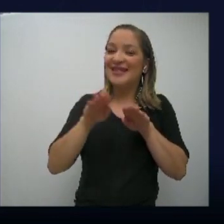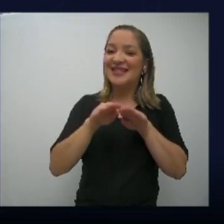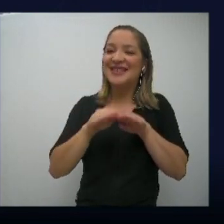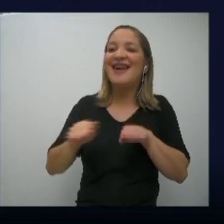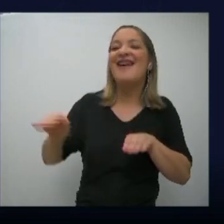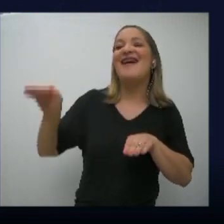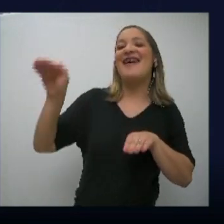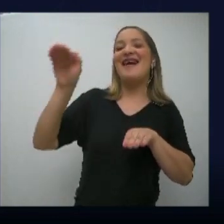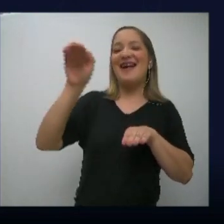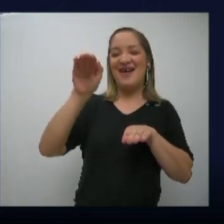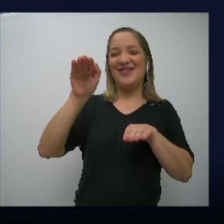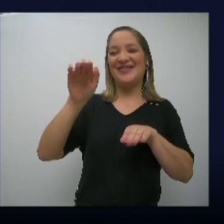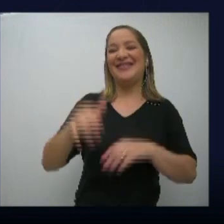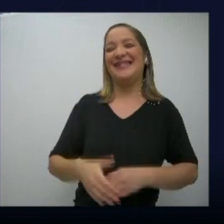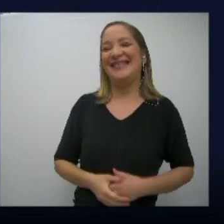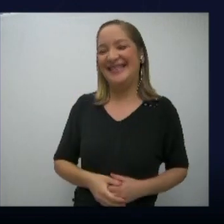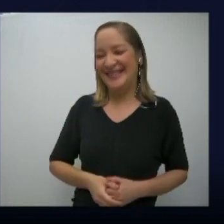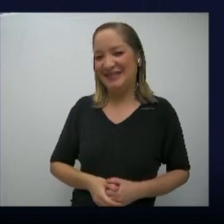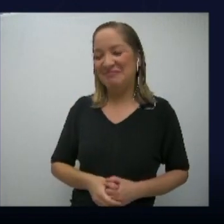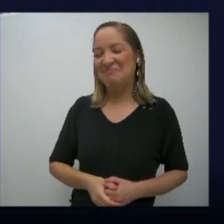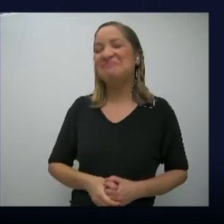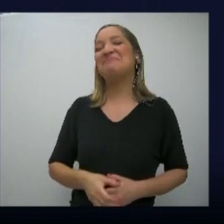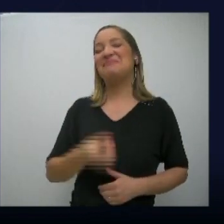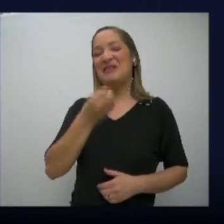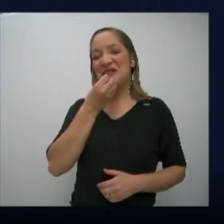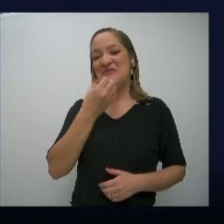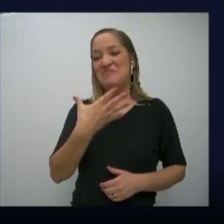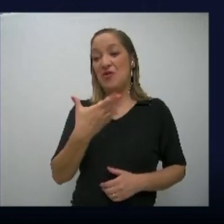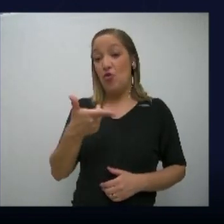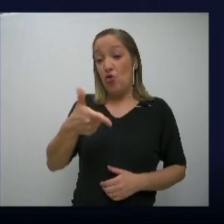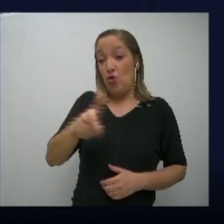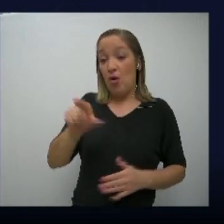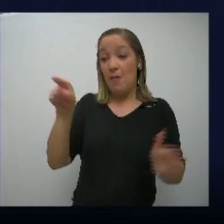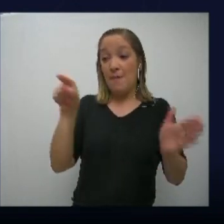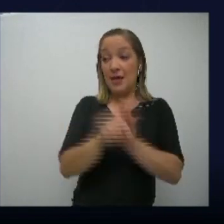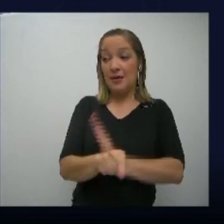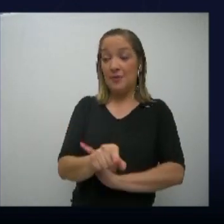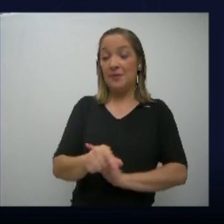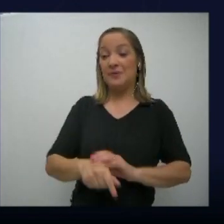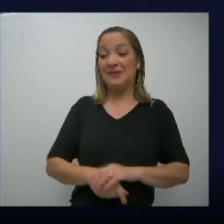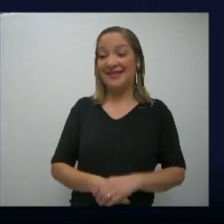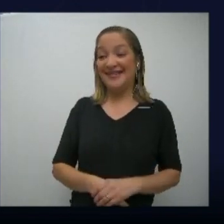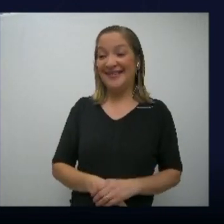todo é muito bom deixa eu ver aqui mais algumas perguntas